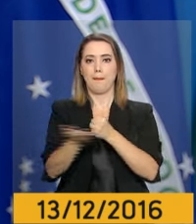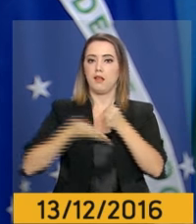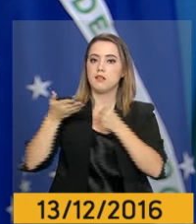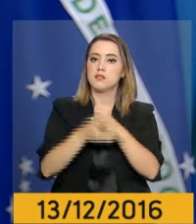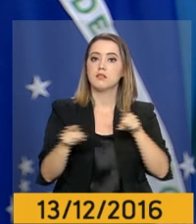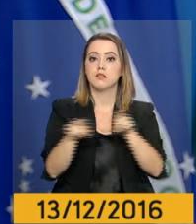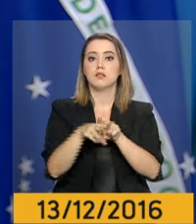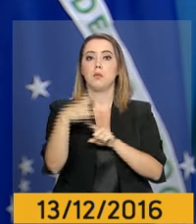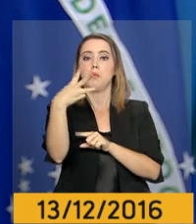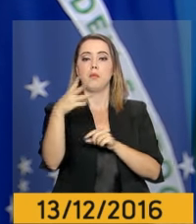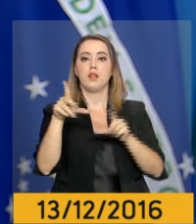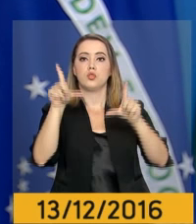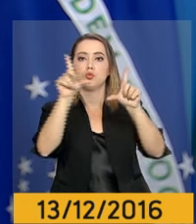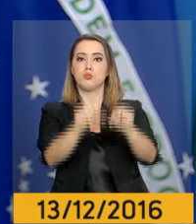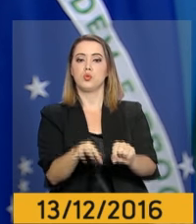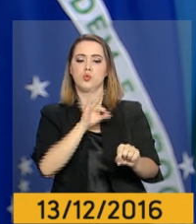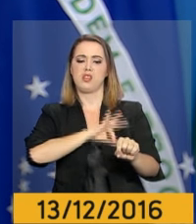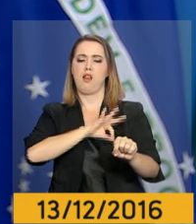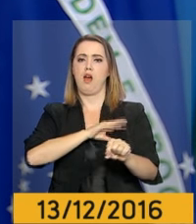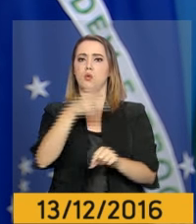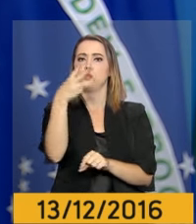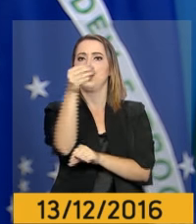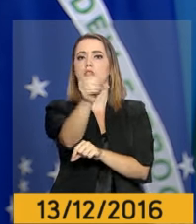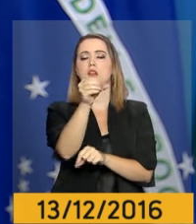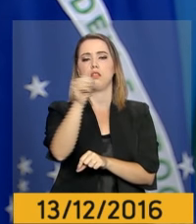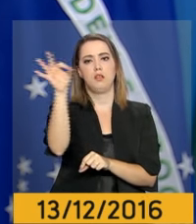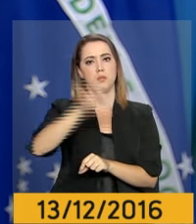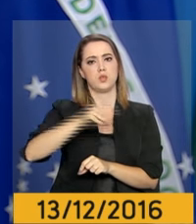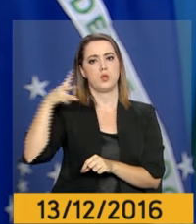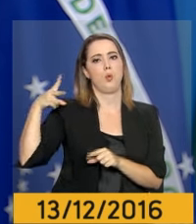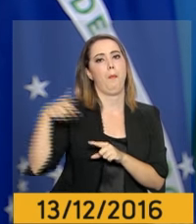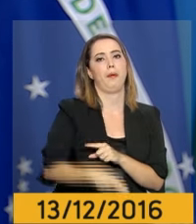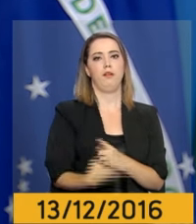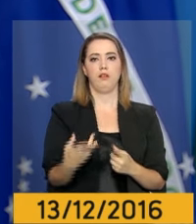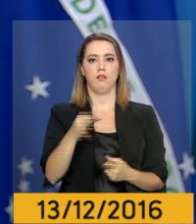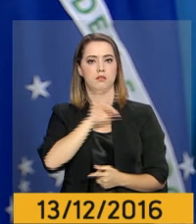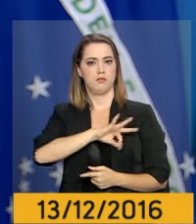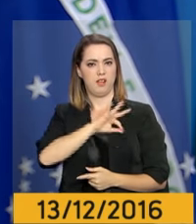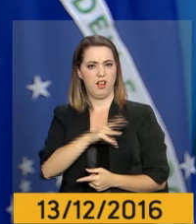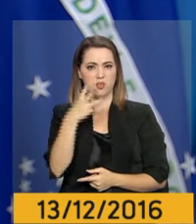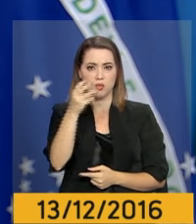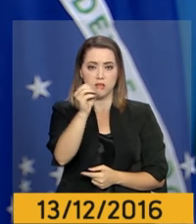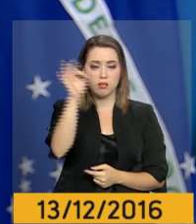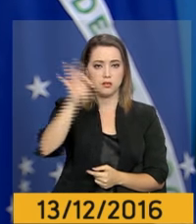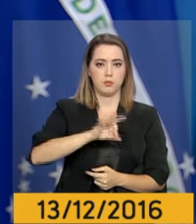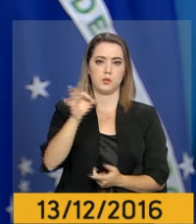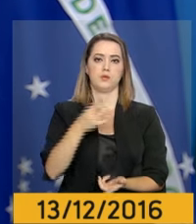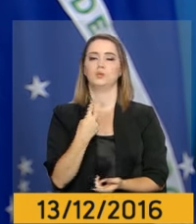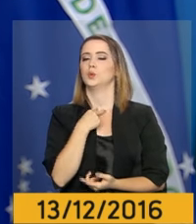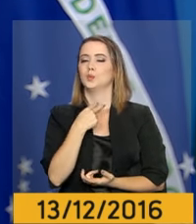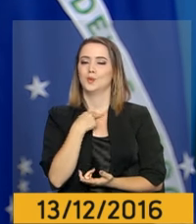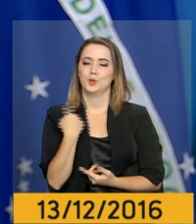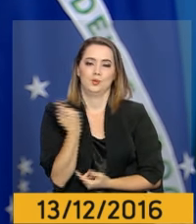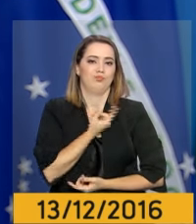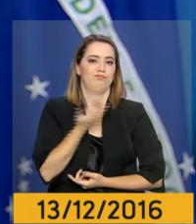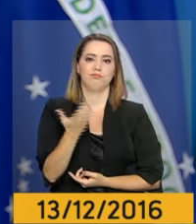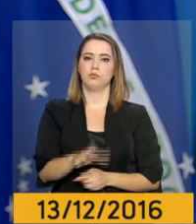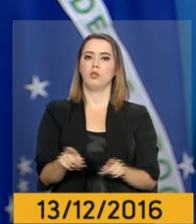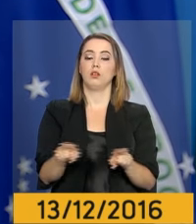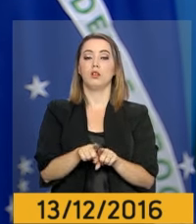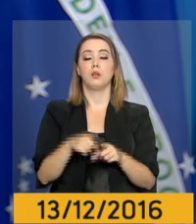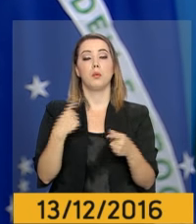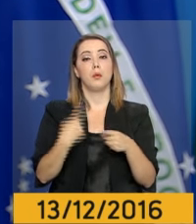ativos e 30% das aposentadorias. É isso que nós não queremos. Por isso que nós estamos nos apressando em regulamentar